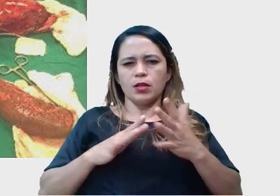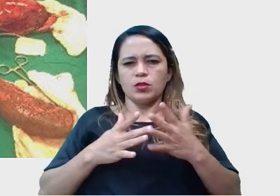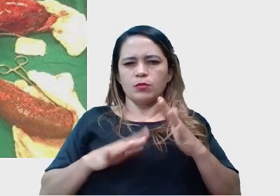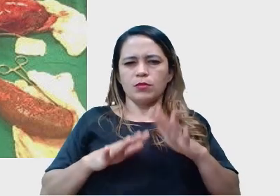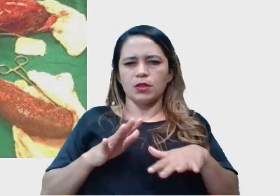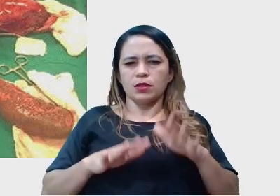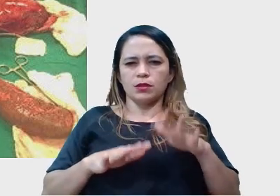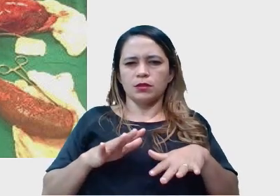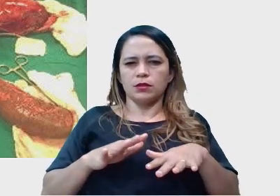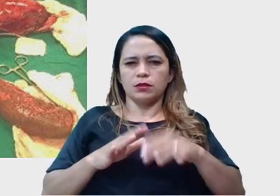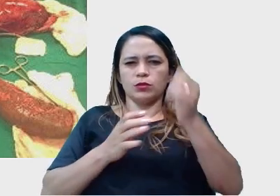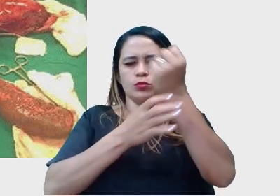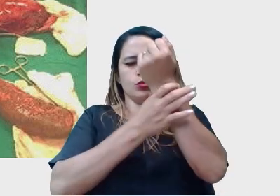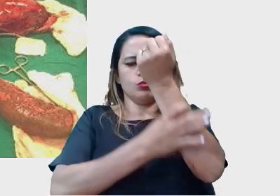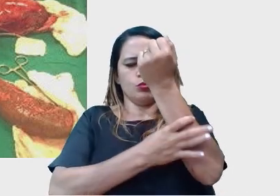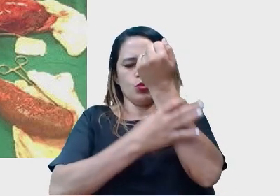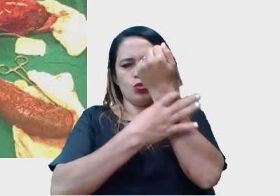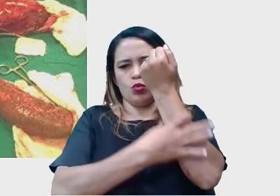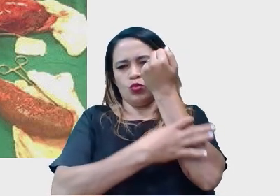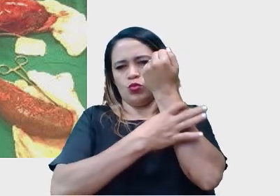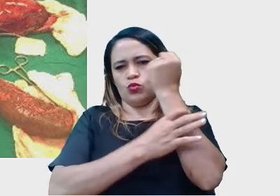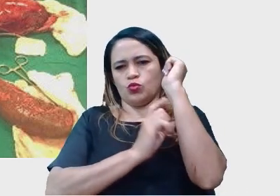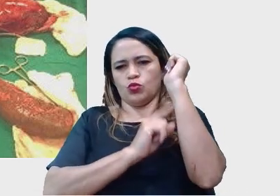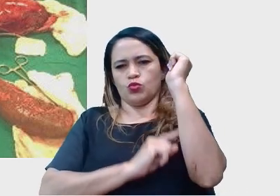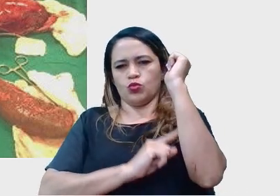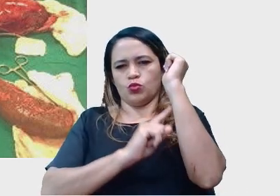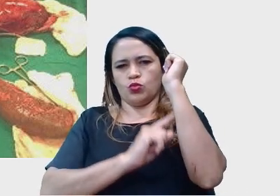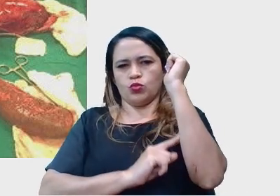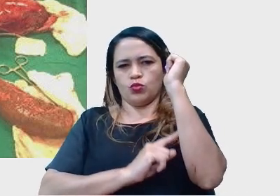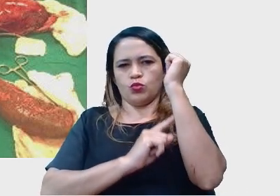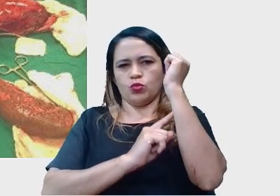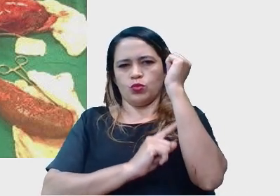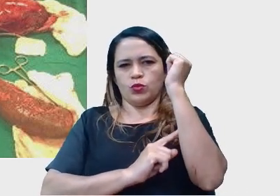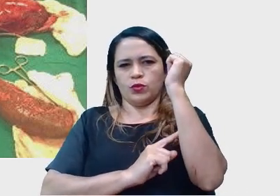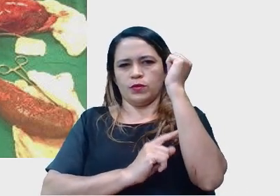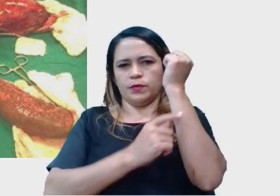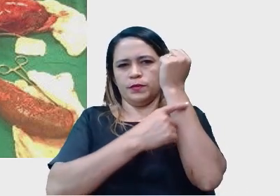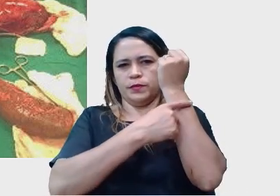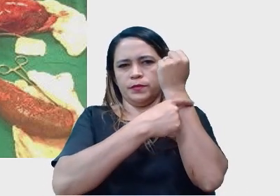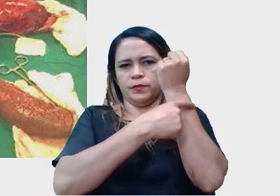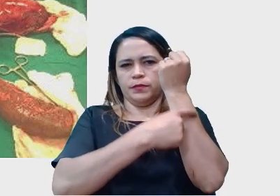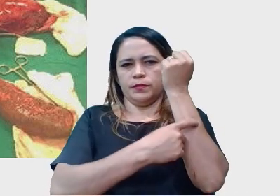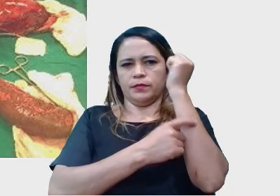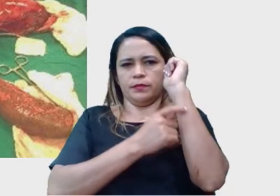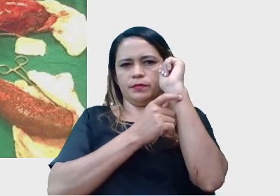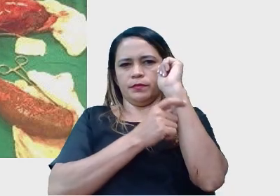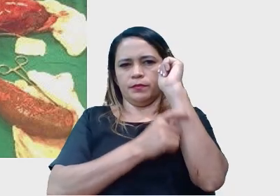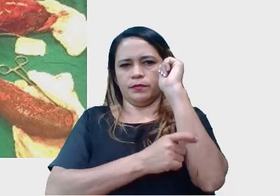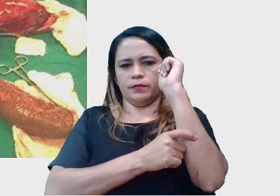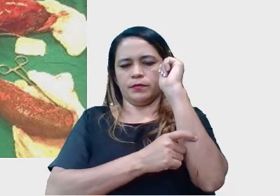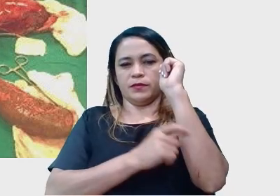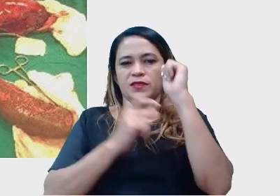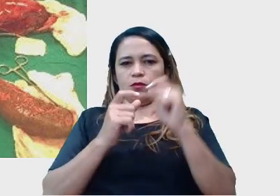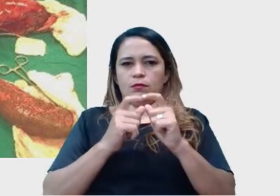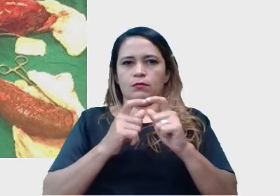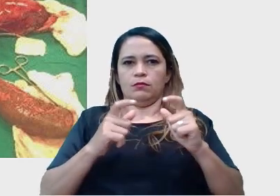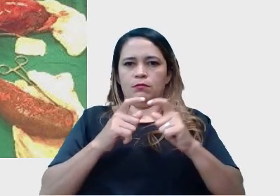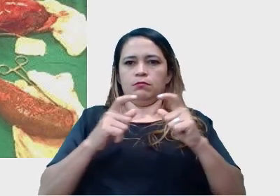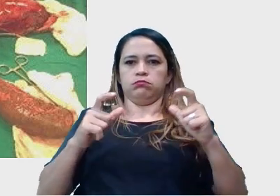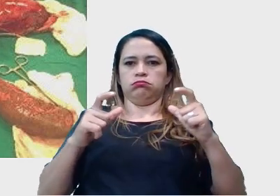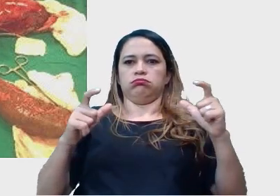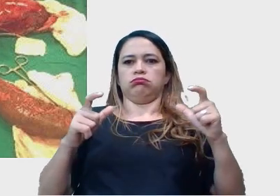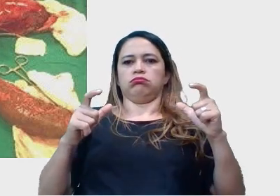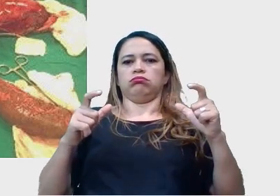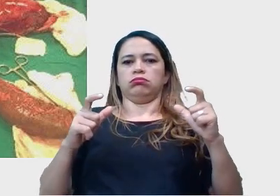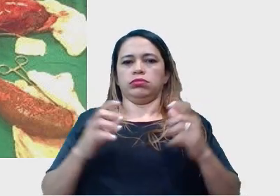diâmetro do pulso de uma pessoa. Então, olha, o normal seria que o intestino tivesse, ó, esse tamanho aqui, e de repente o intestino está